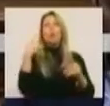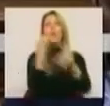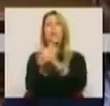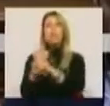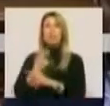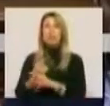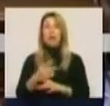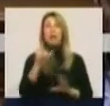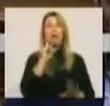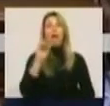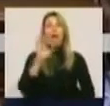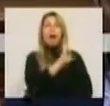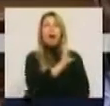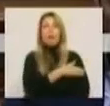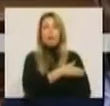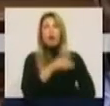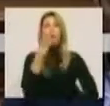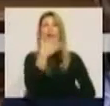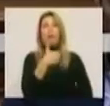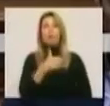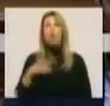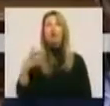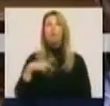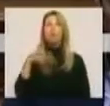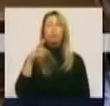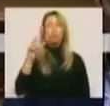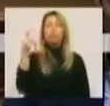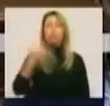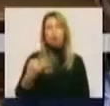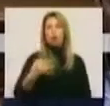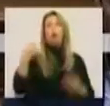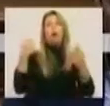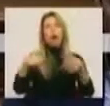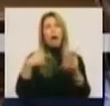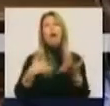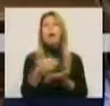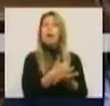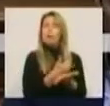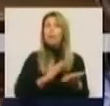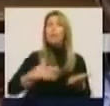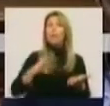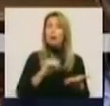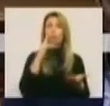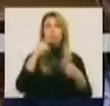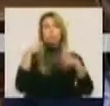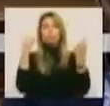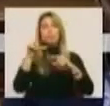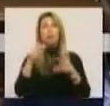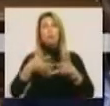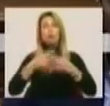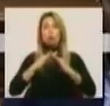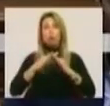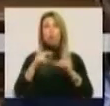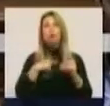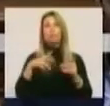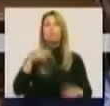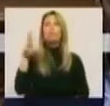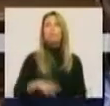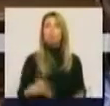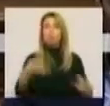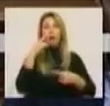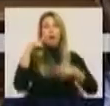existem projetos que coletam e sistematizam estes dados e informam também as infraestruturas de Portugal. São estudos que apontam que a ecologia